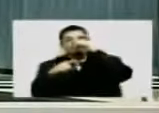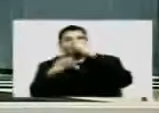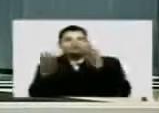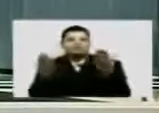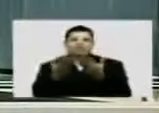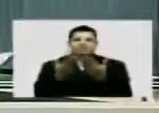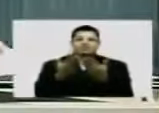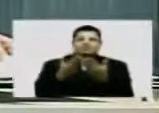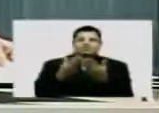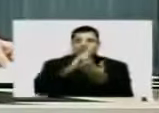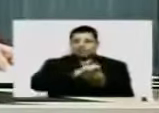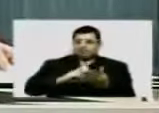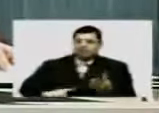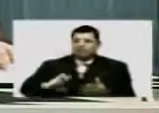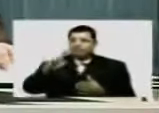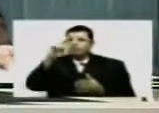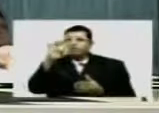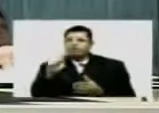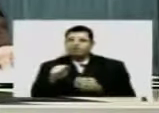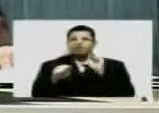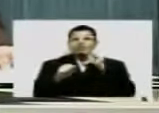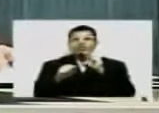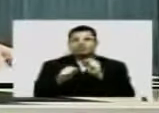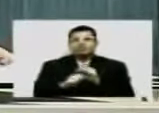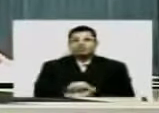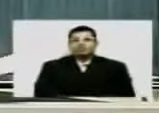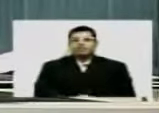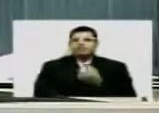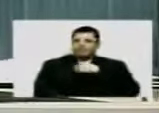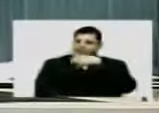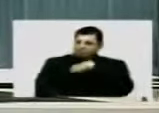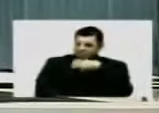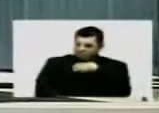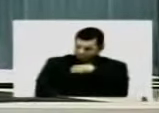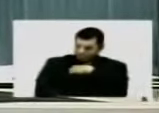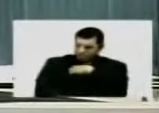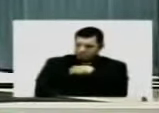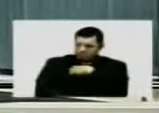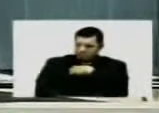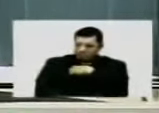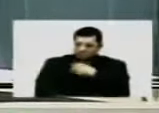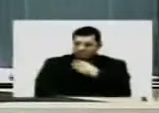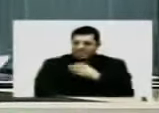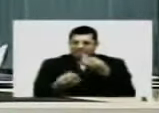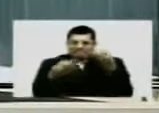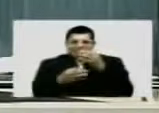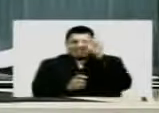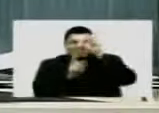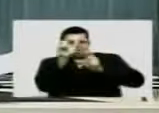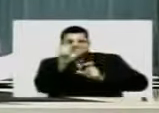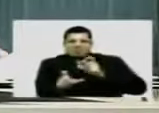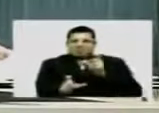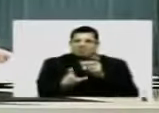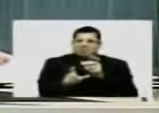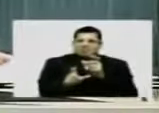Rota? O que é mais grave? Eu sinto-me, de certa